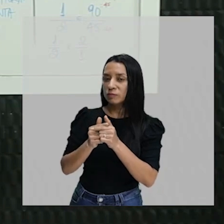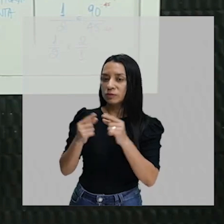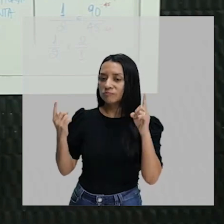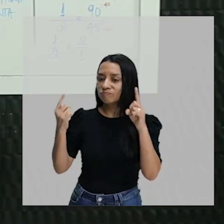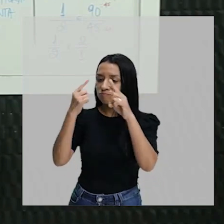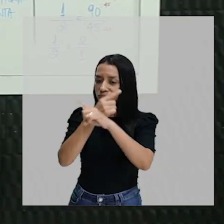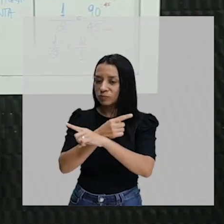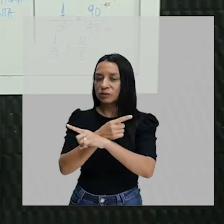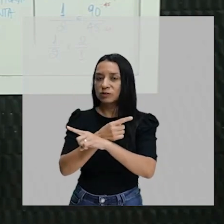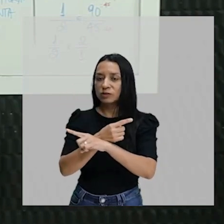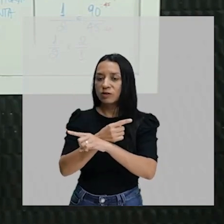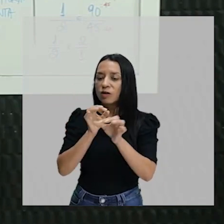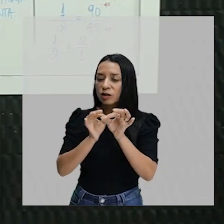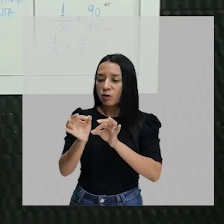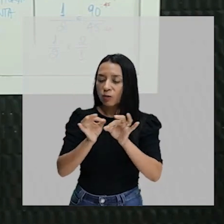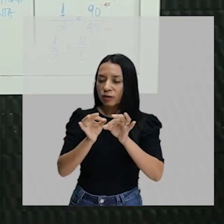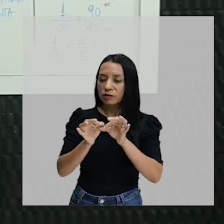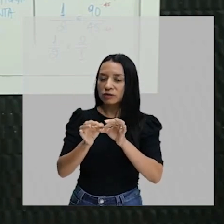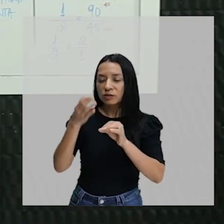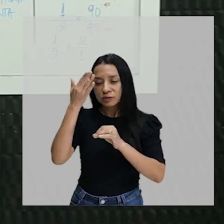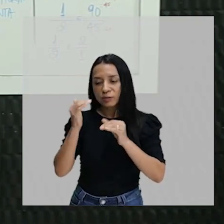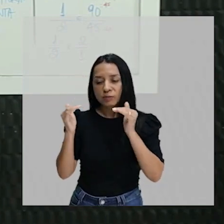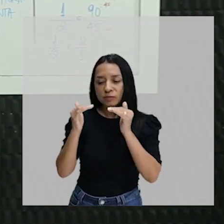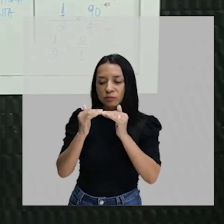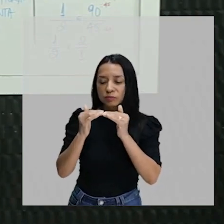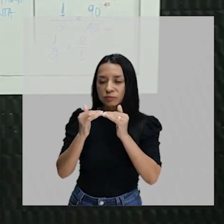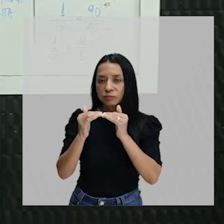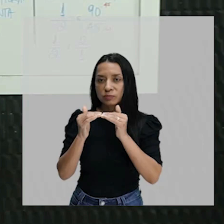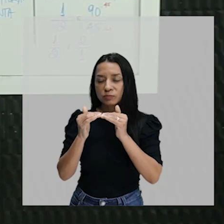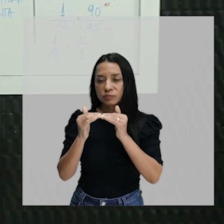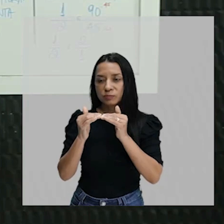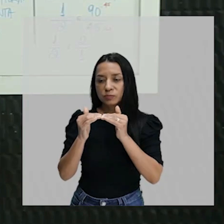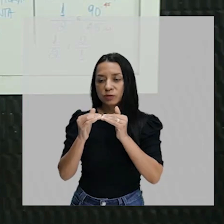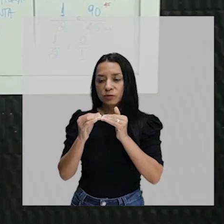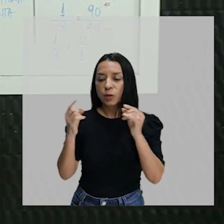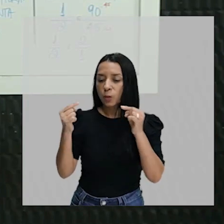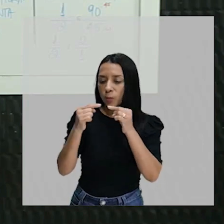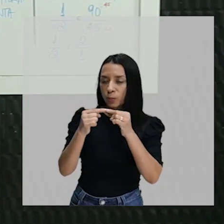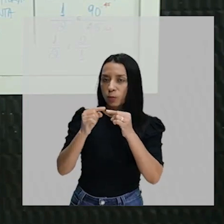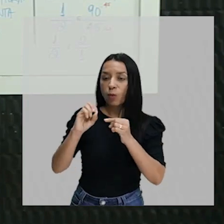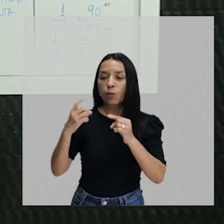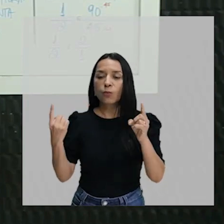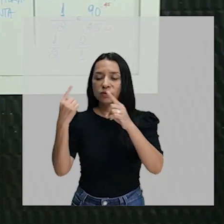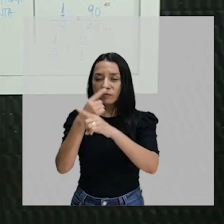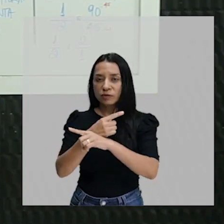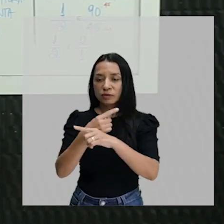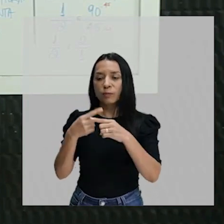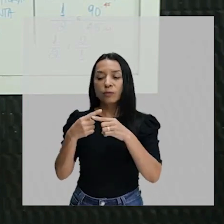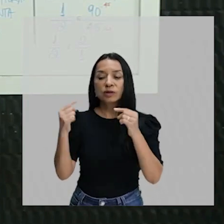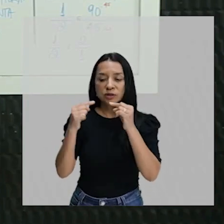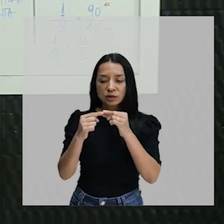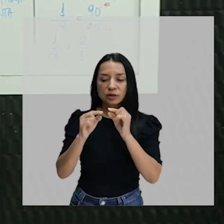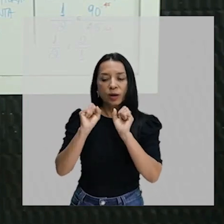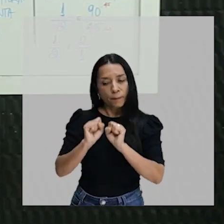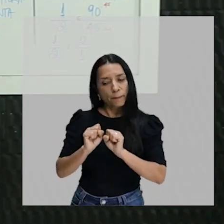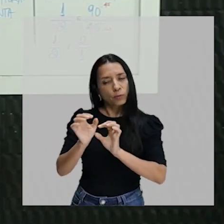ela tem que saber se a proporção é direta ou se é diversa porque é direta eu posso montar a proporção do jeito